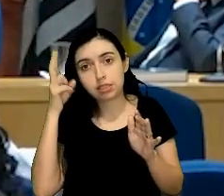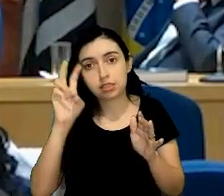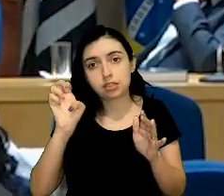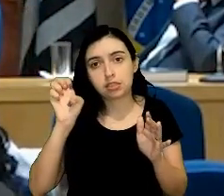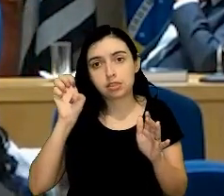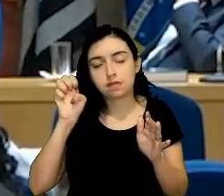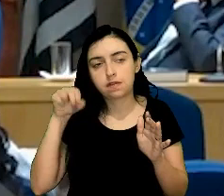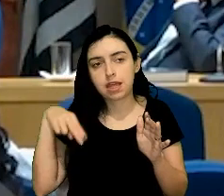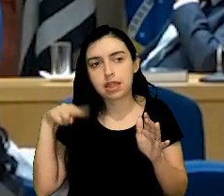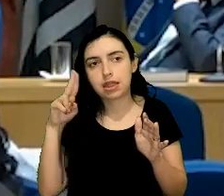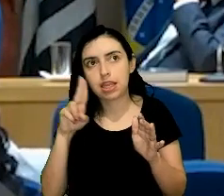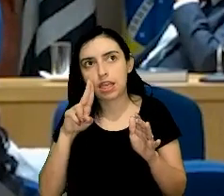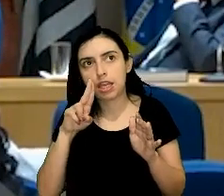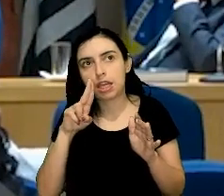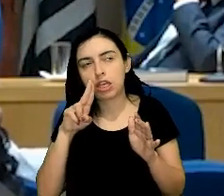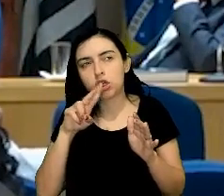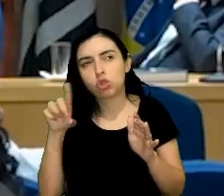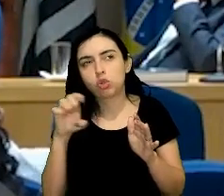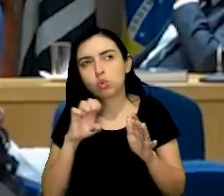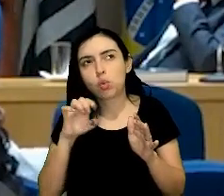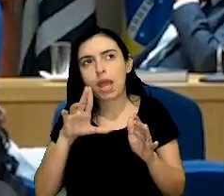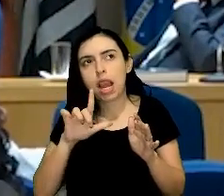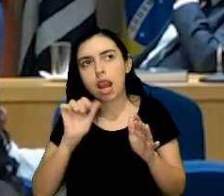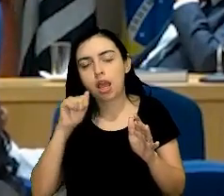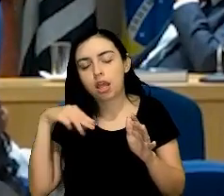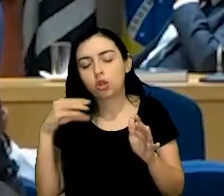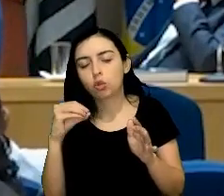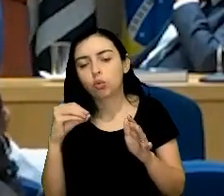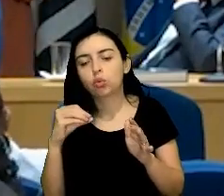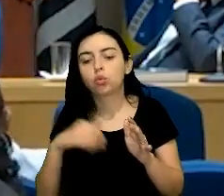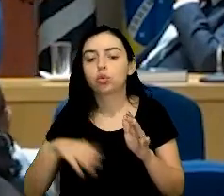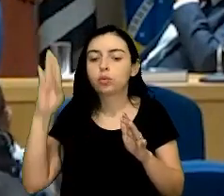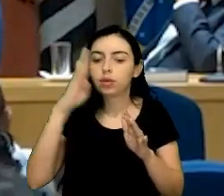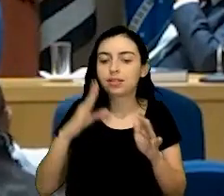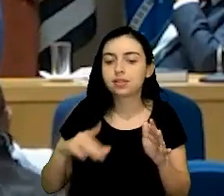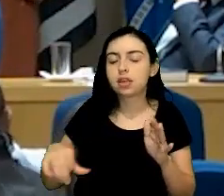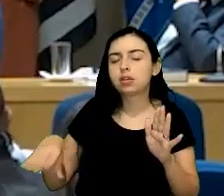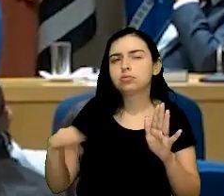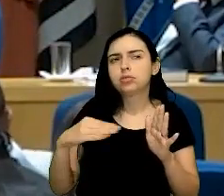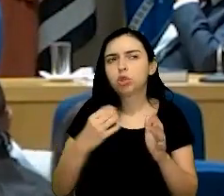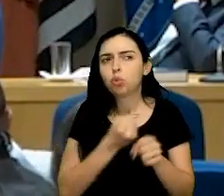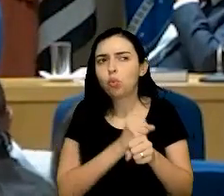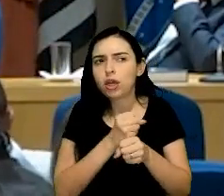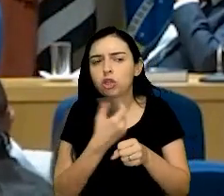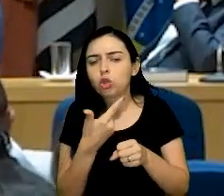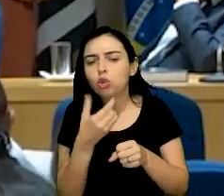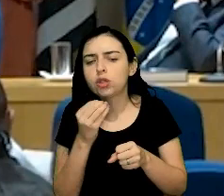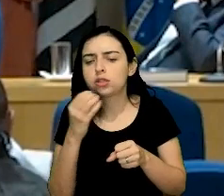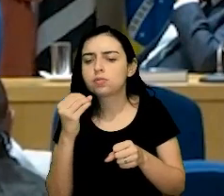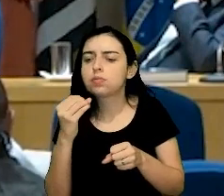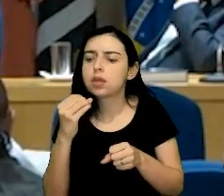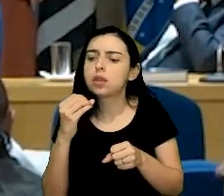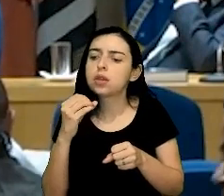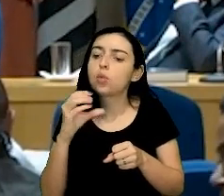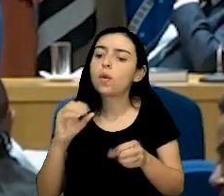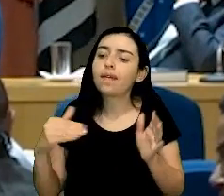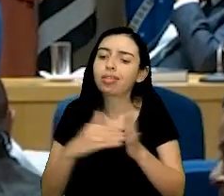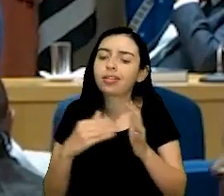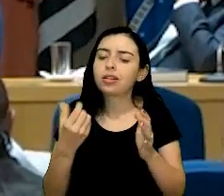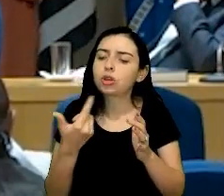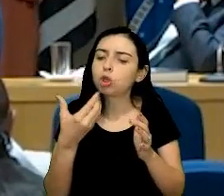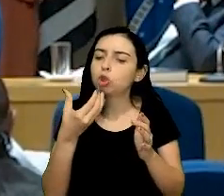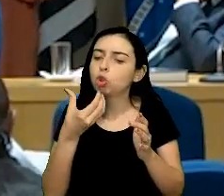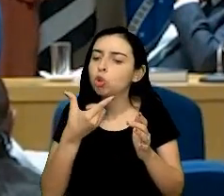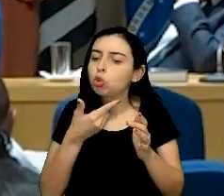Brasil, ele é de 2000 a 2016. Ou seja, já tinha 6 mil venezuelanos, muito antes do que nós